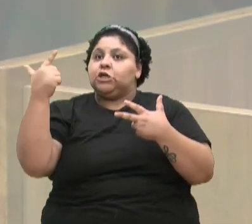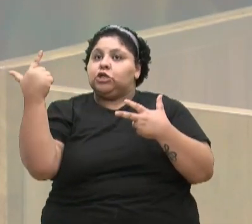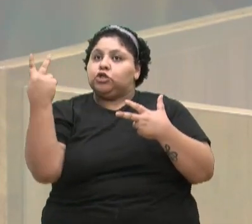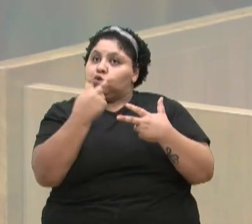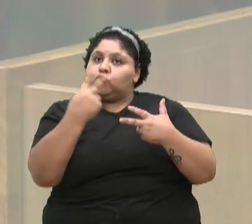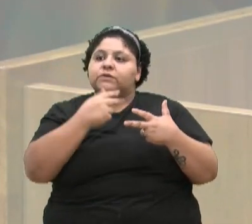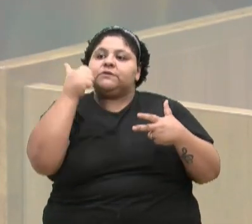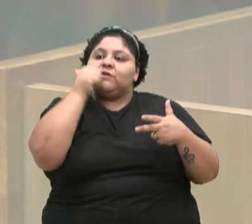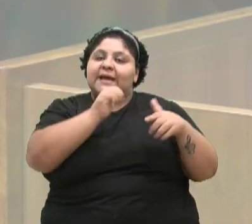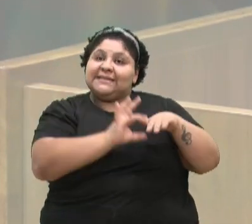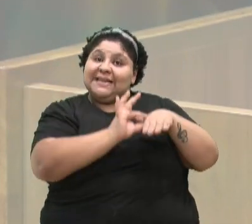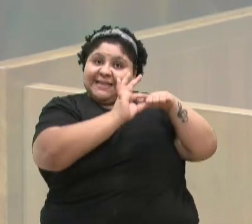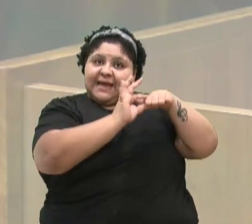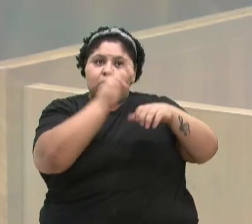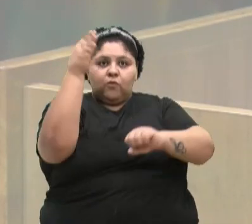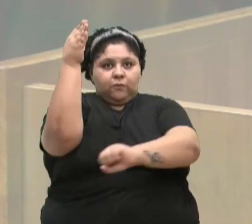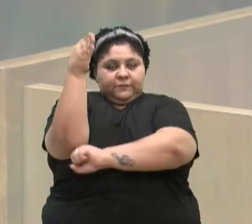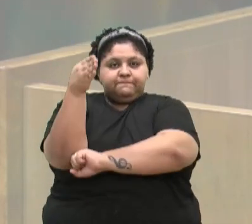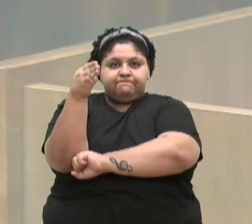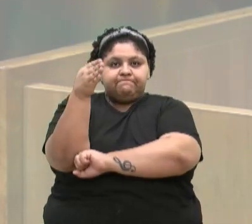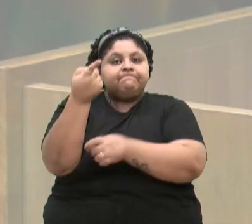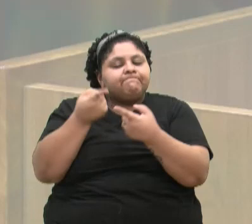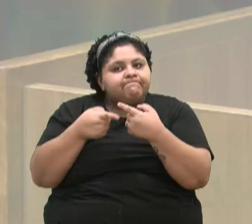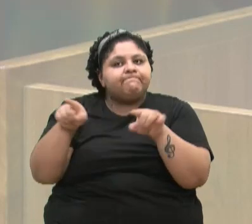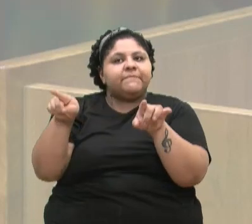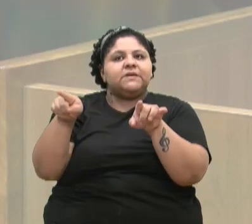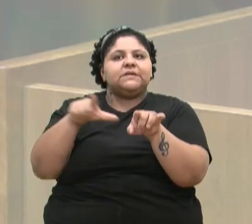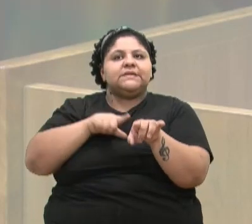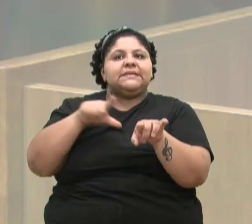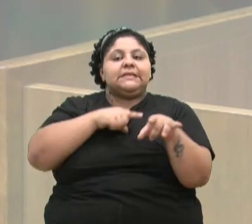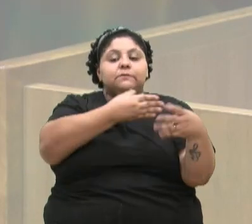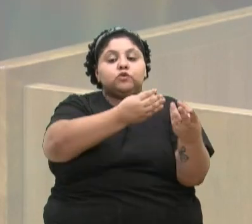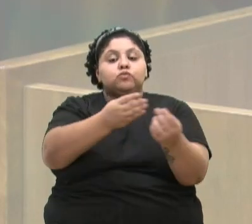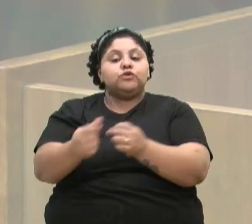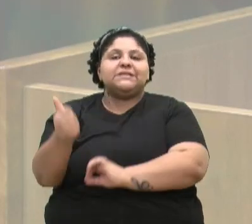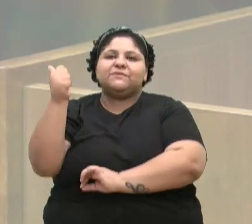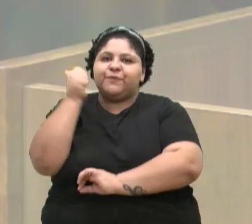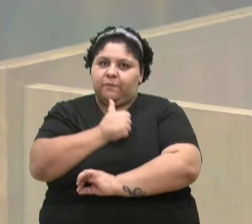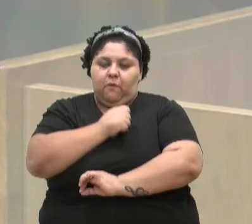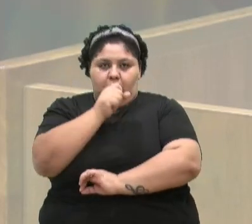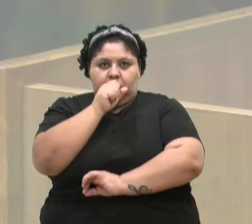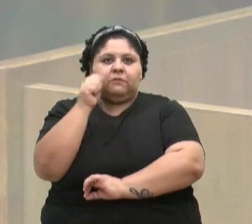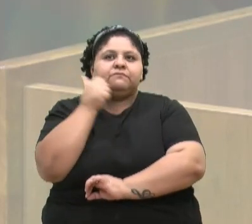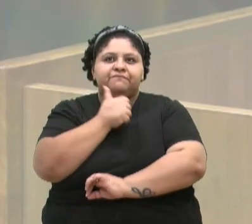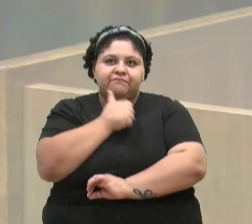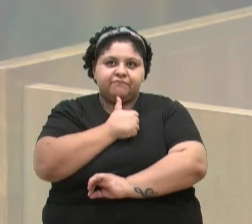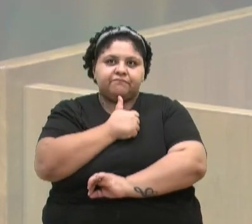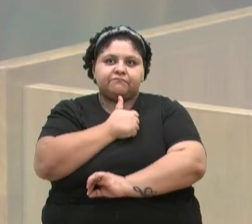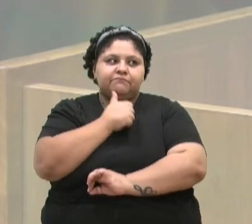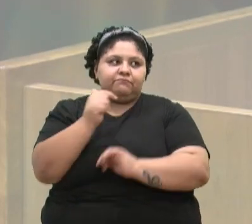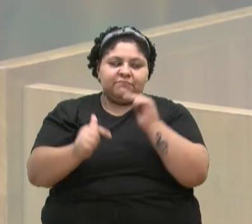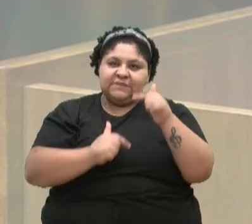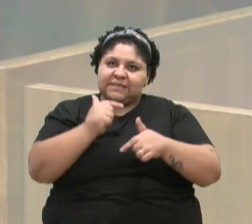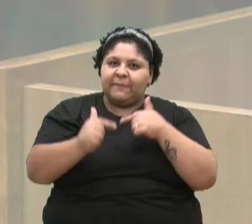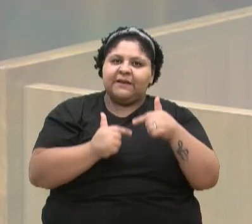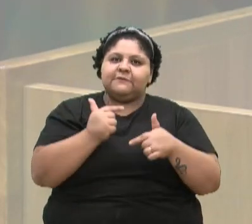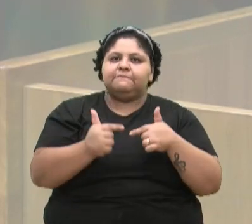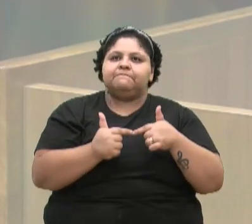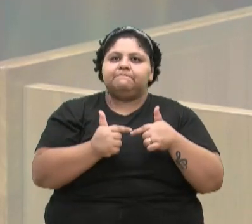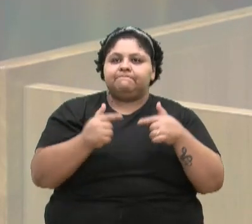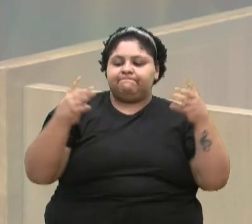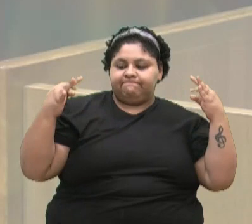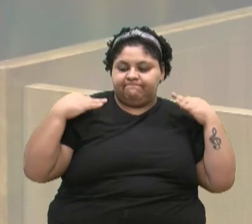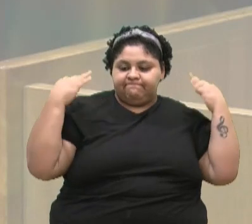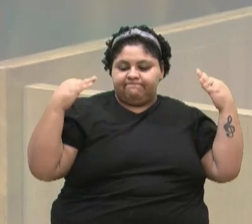o Blutree Towers, mas, mais do que isso, nós temos muitas mulheres, né, Roberta, trabalhando em